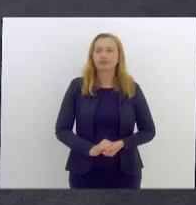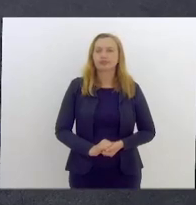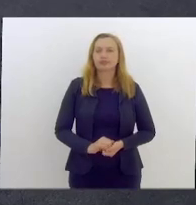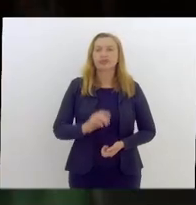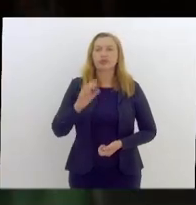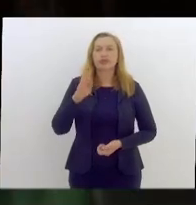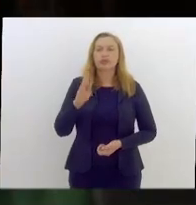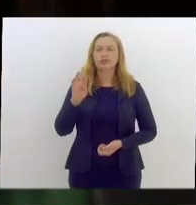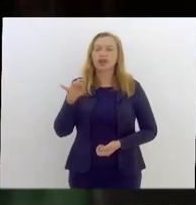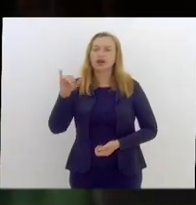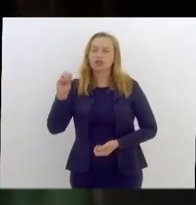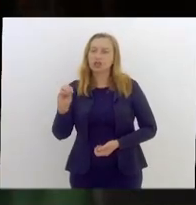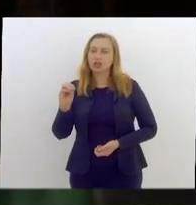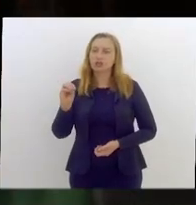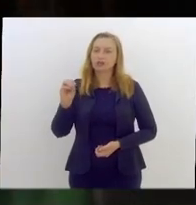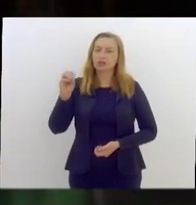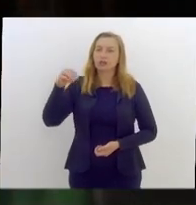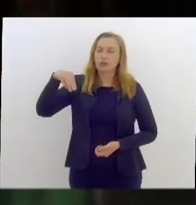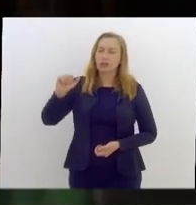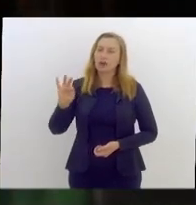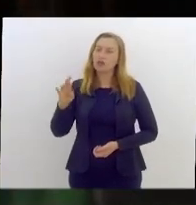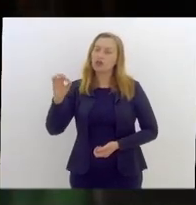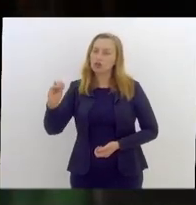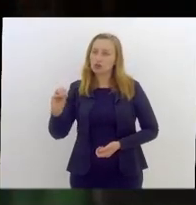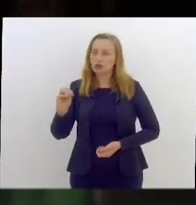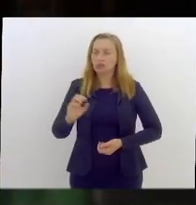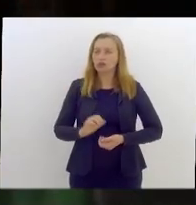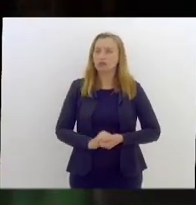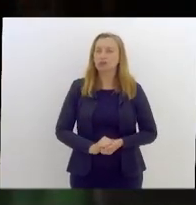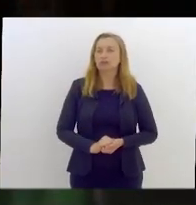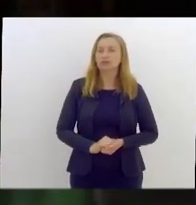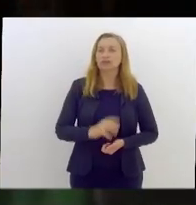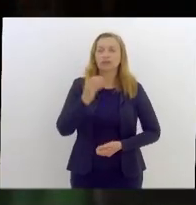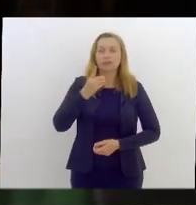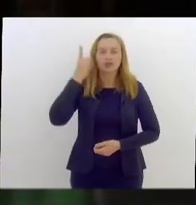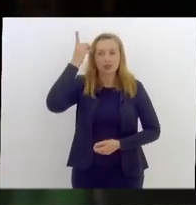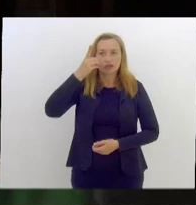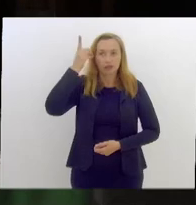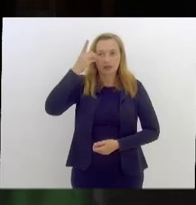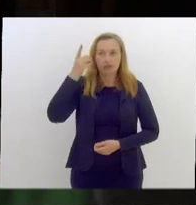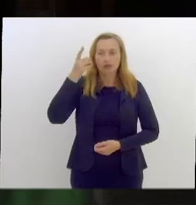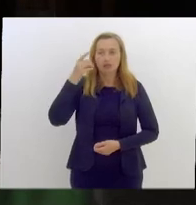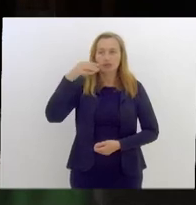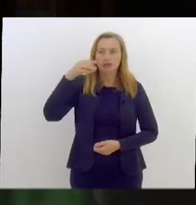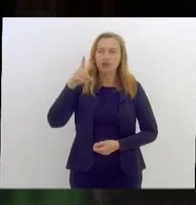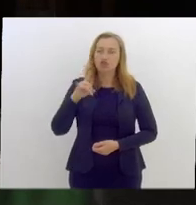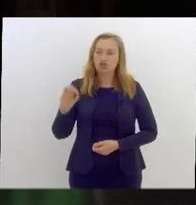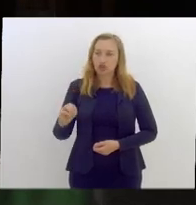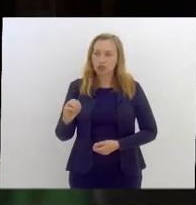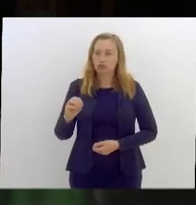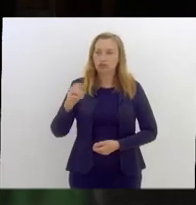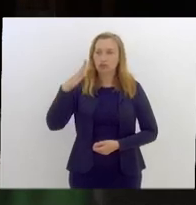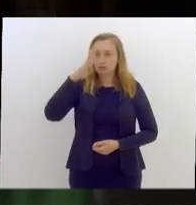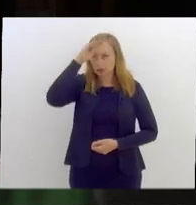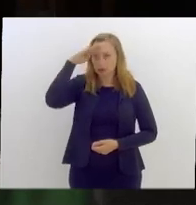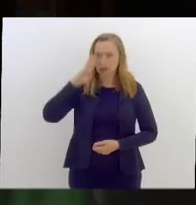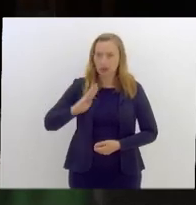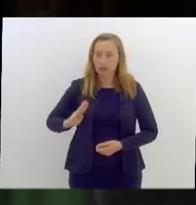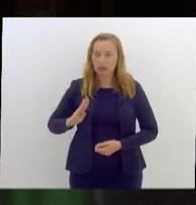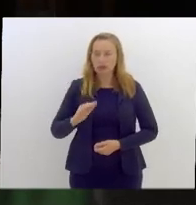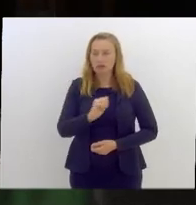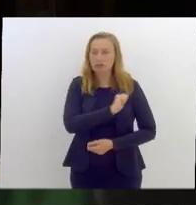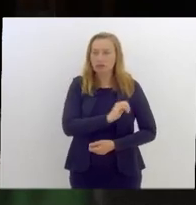Brigadeiro do Ar, Maurício Carvalho Sampaio, autores, deputado Marcelo Dino, Alana Passos,